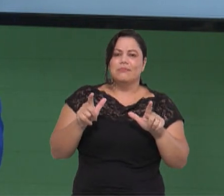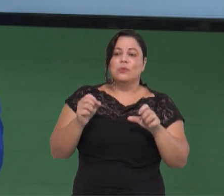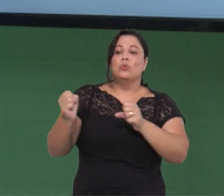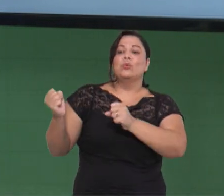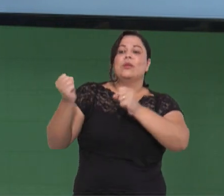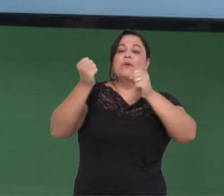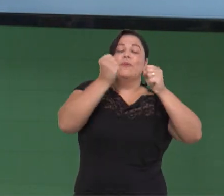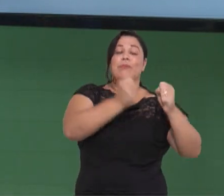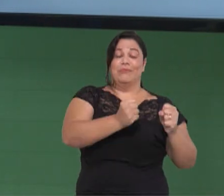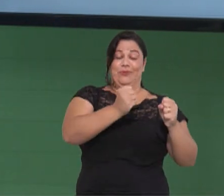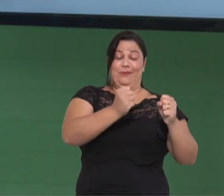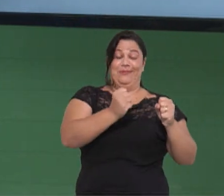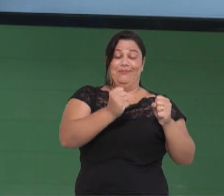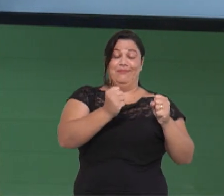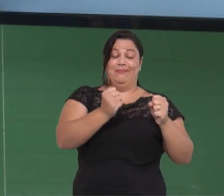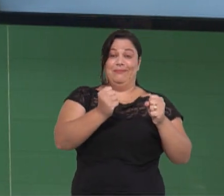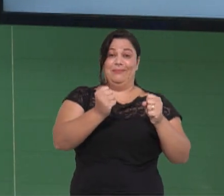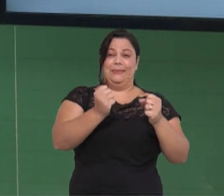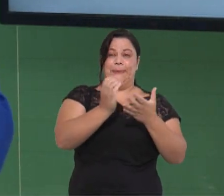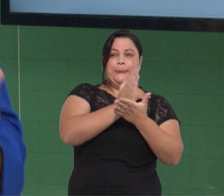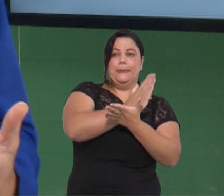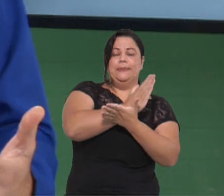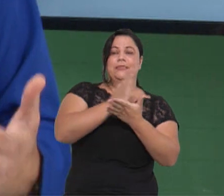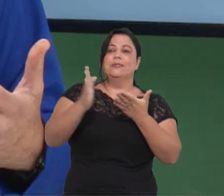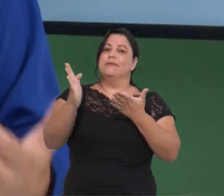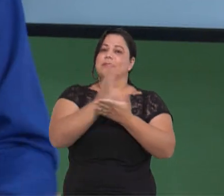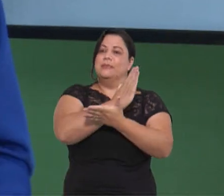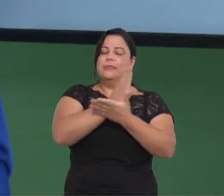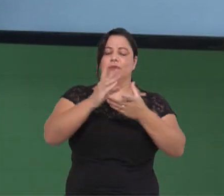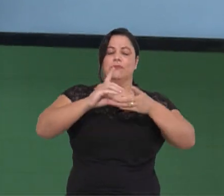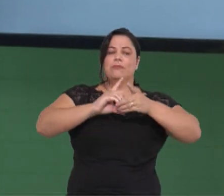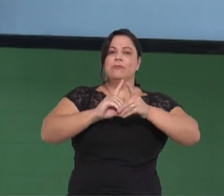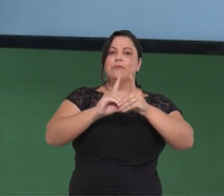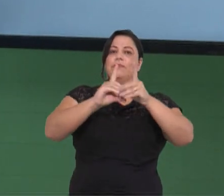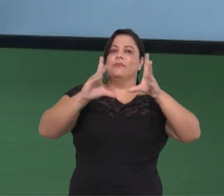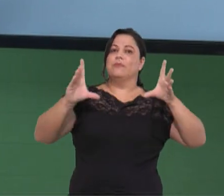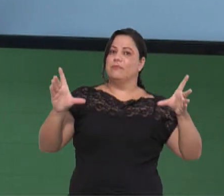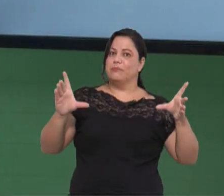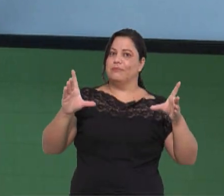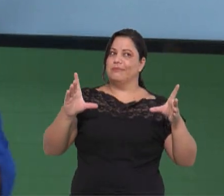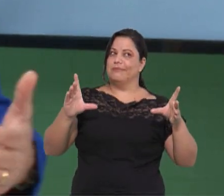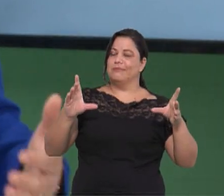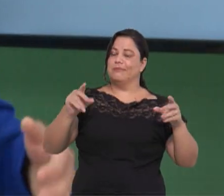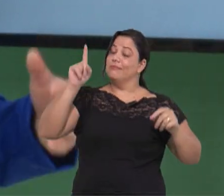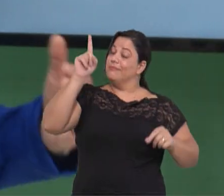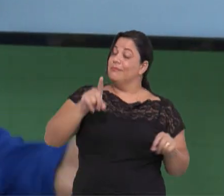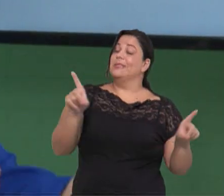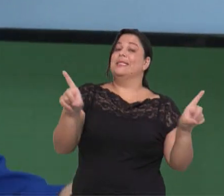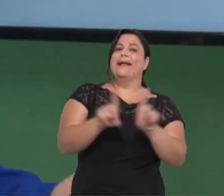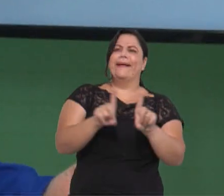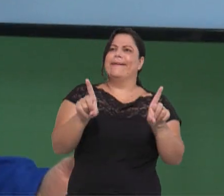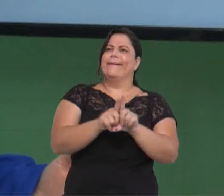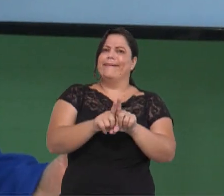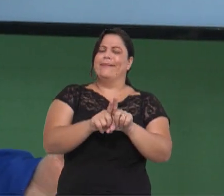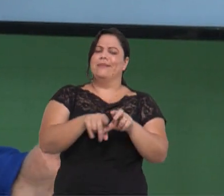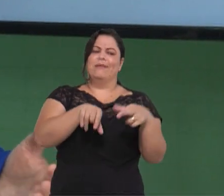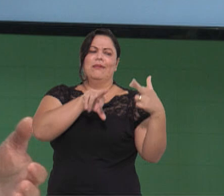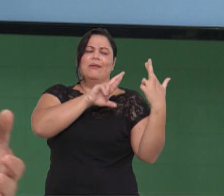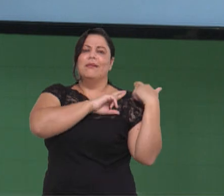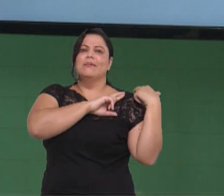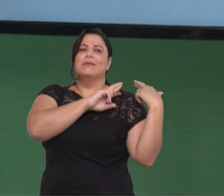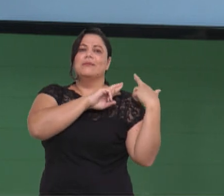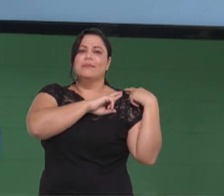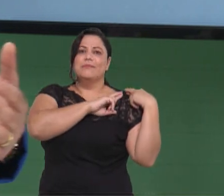da instituição de um Estado democrático de direito, ela também traz responsabilidades